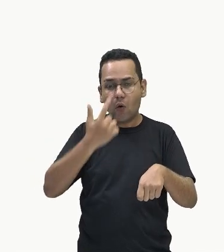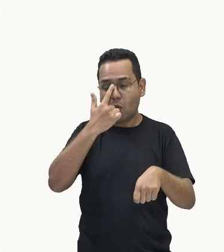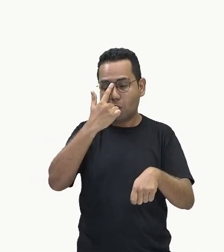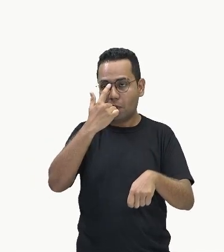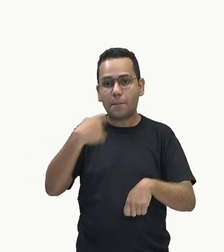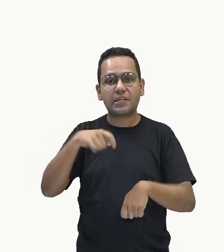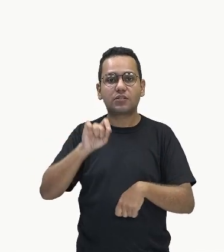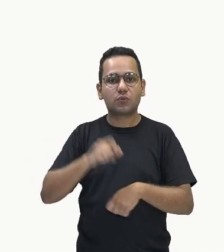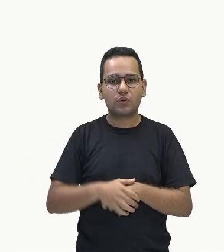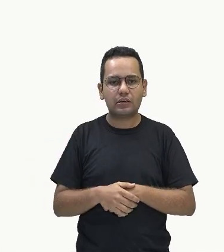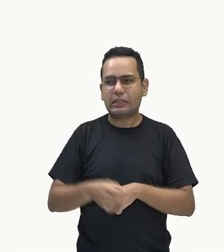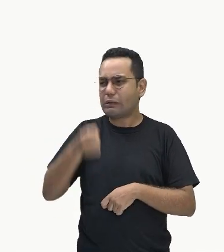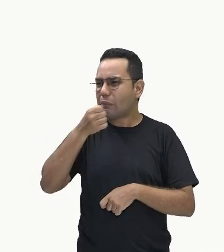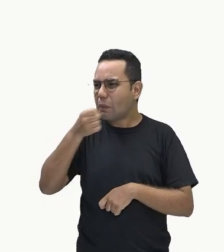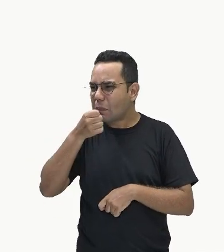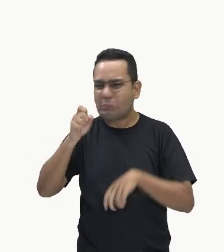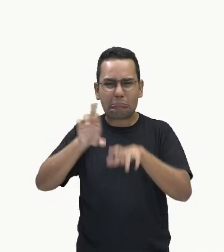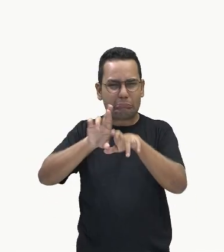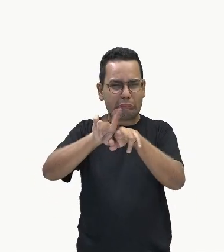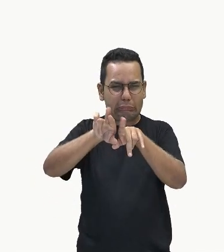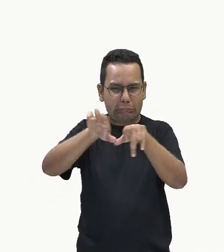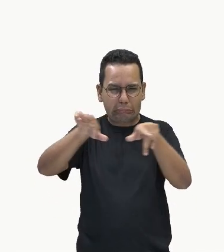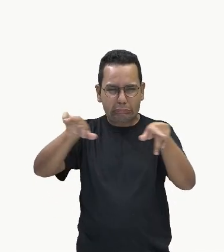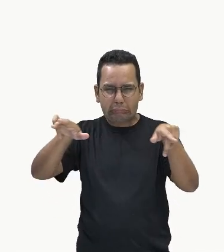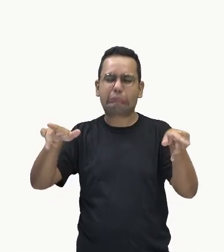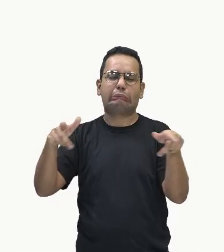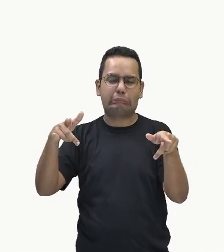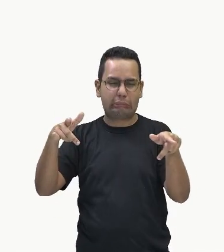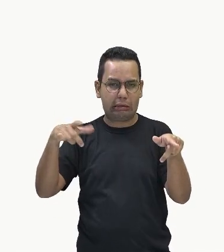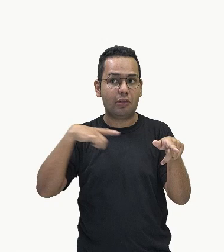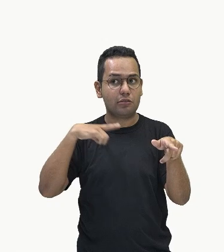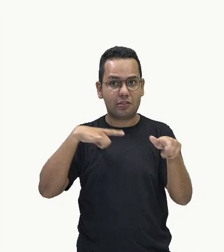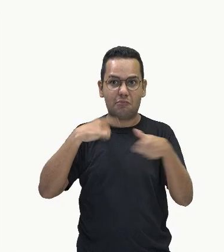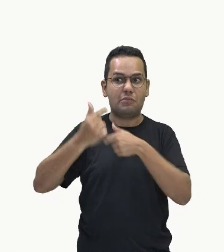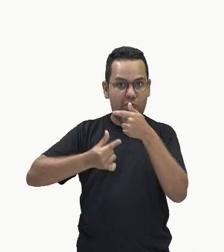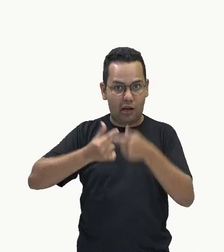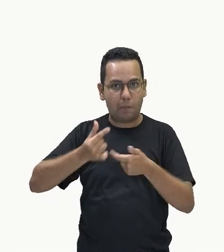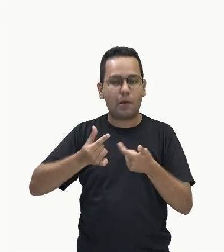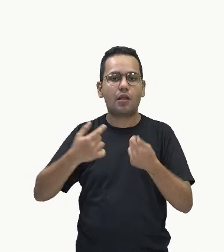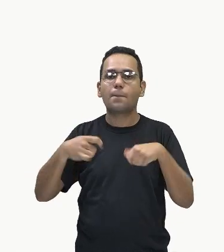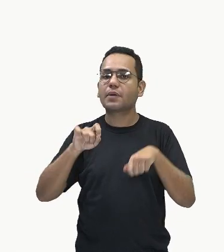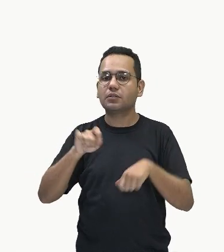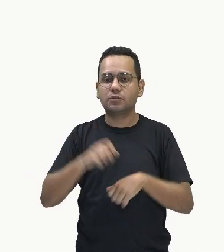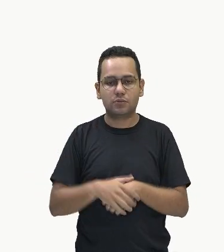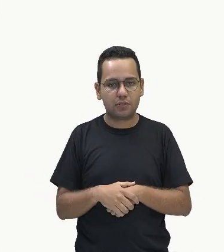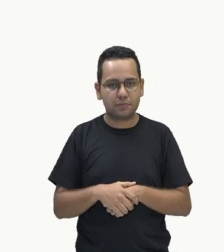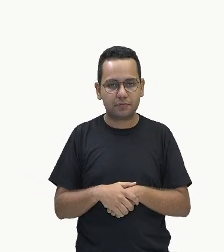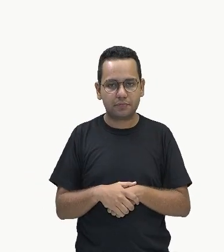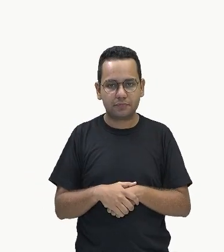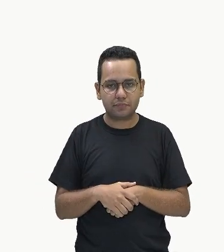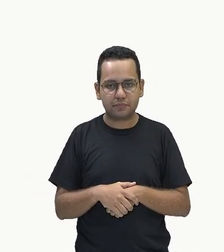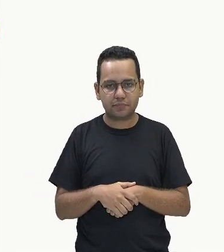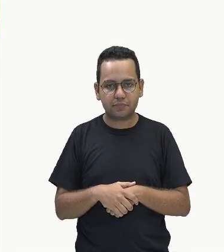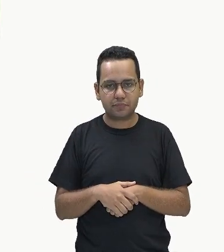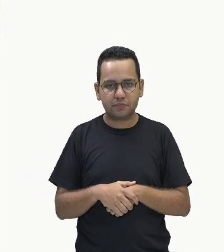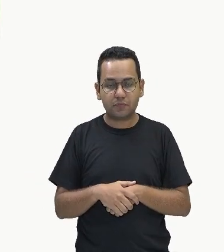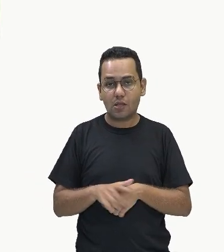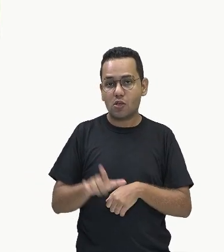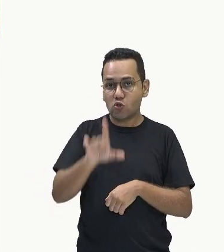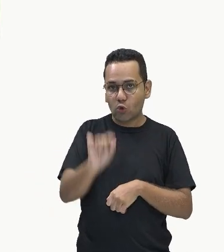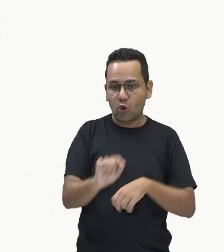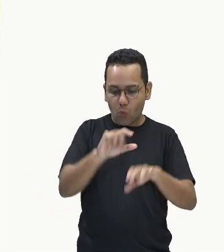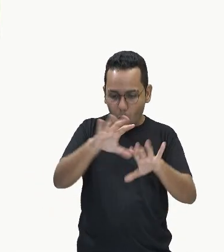fazer, né, a pesquisa com todos. Então, eu pego e separo apenas uma parte da minha